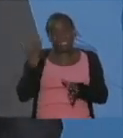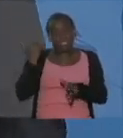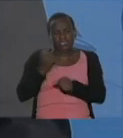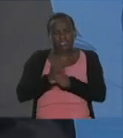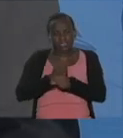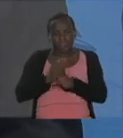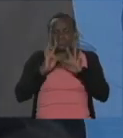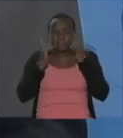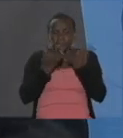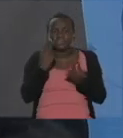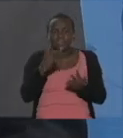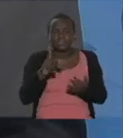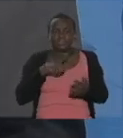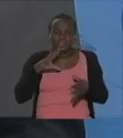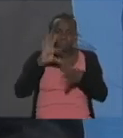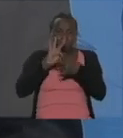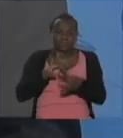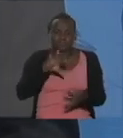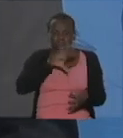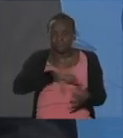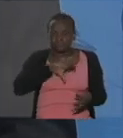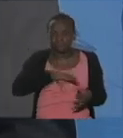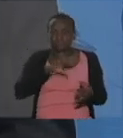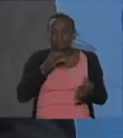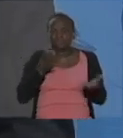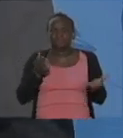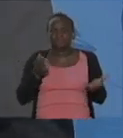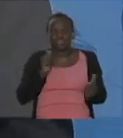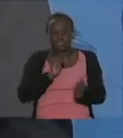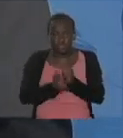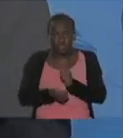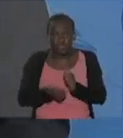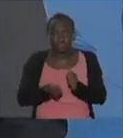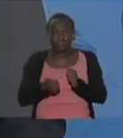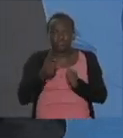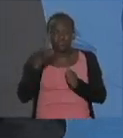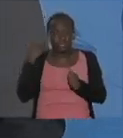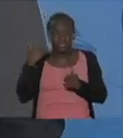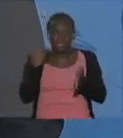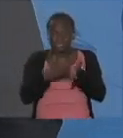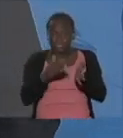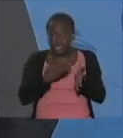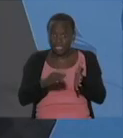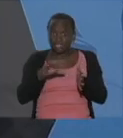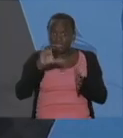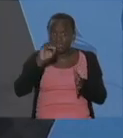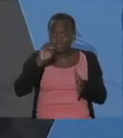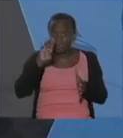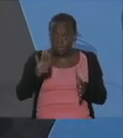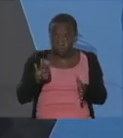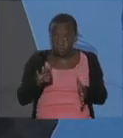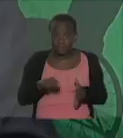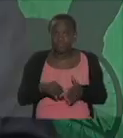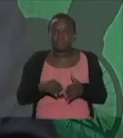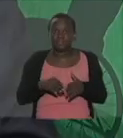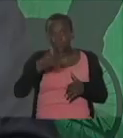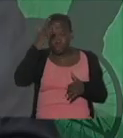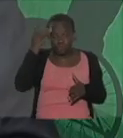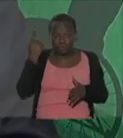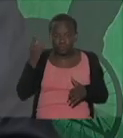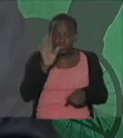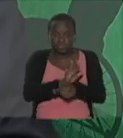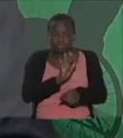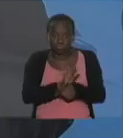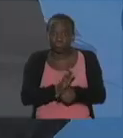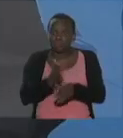agora tem uma família ligada ao esporte né ao Vasco você foi secretário Geral do comitê Olímpico Brasileiro uma